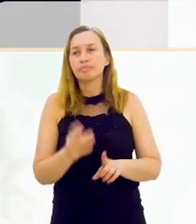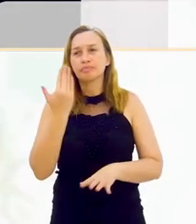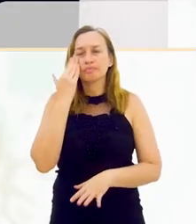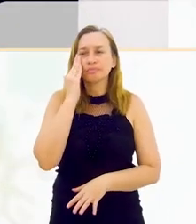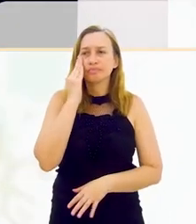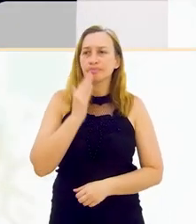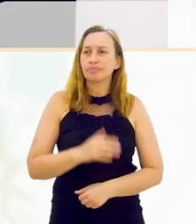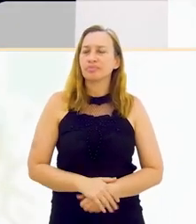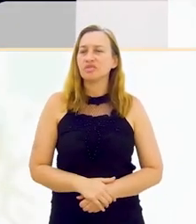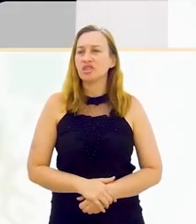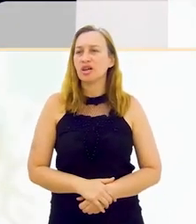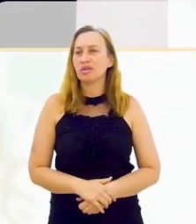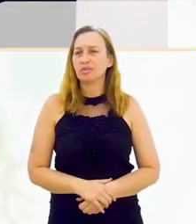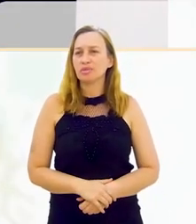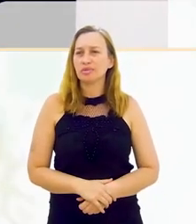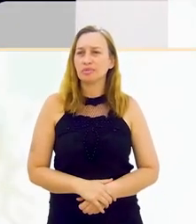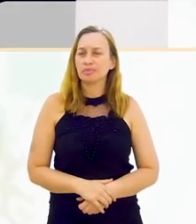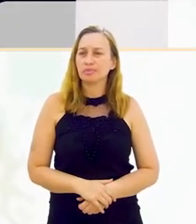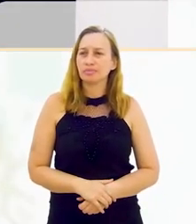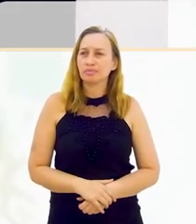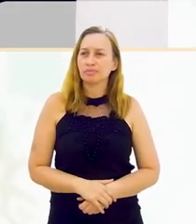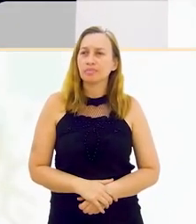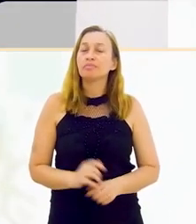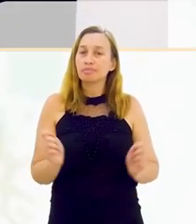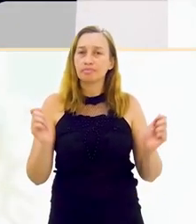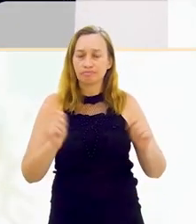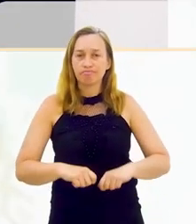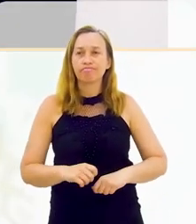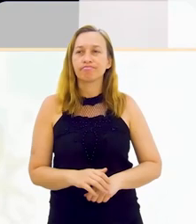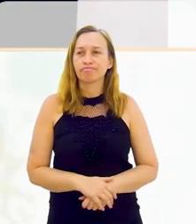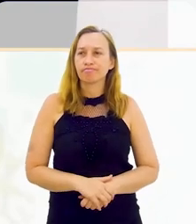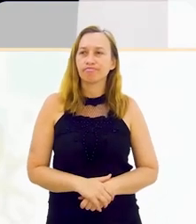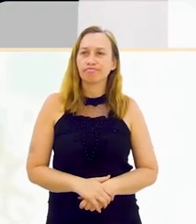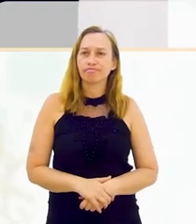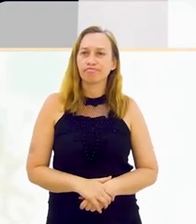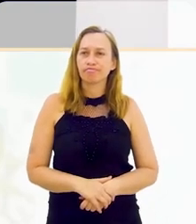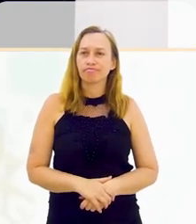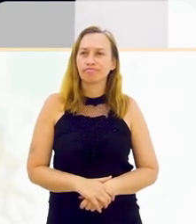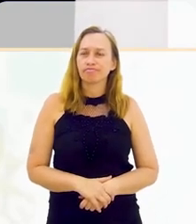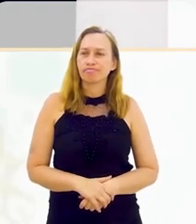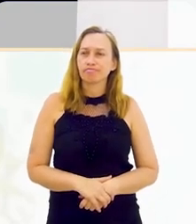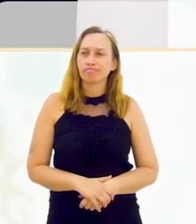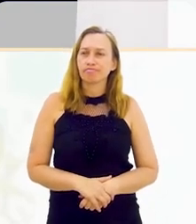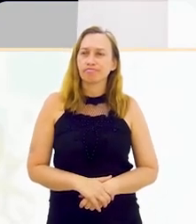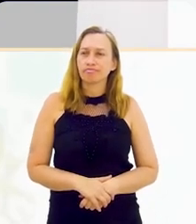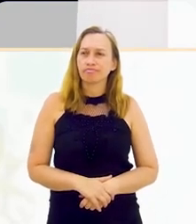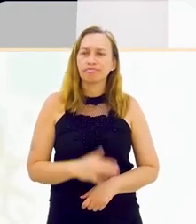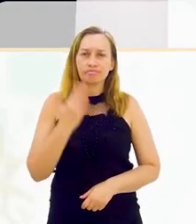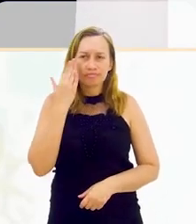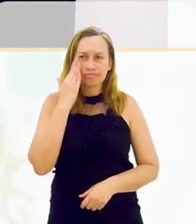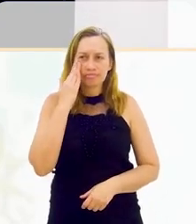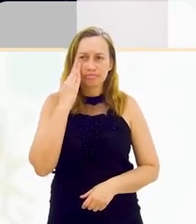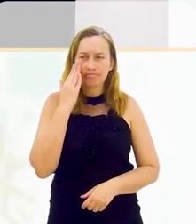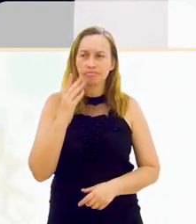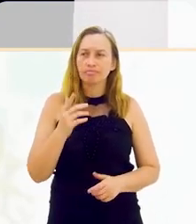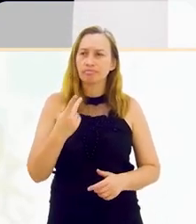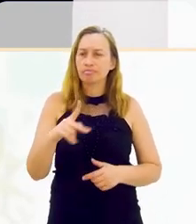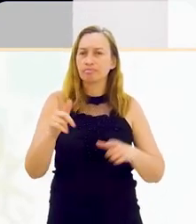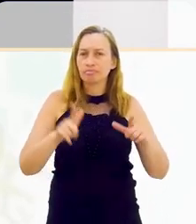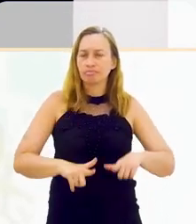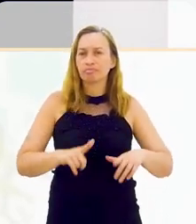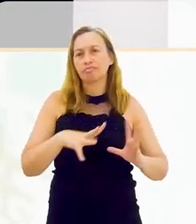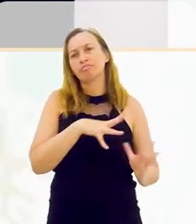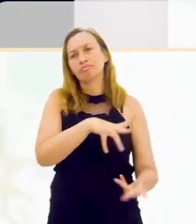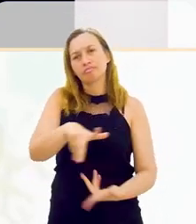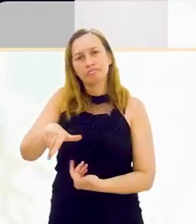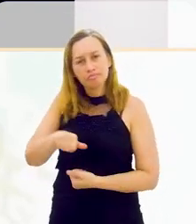Sim. mas entender que a sua potência, né? Entendeu? Seu lugar